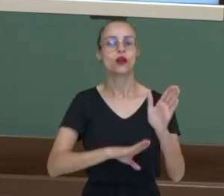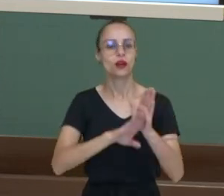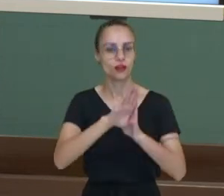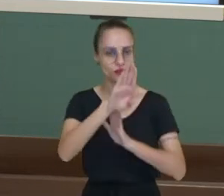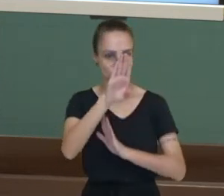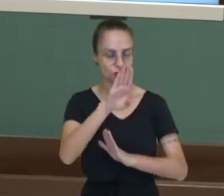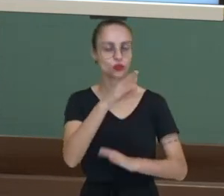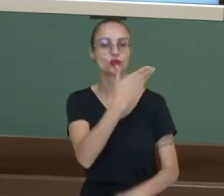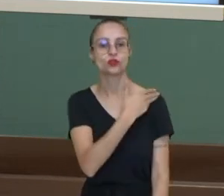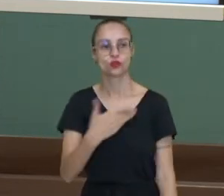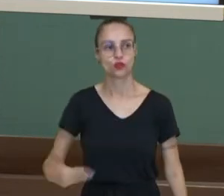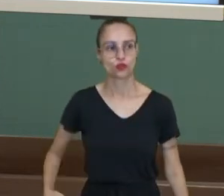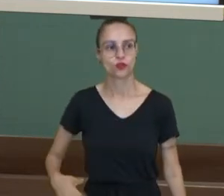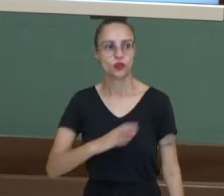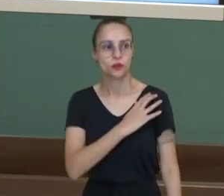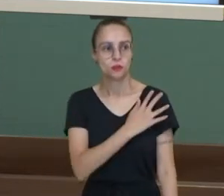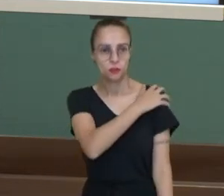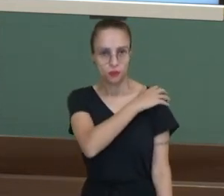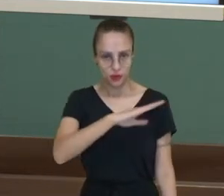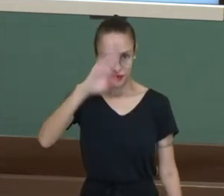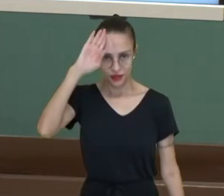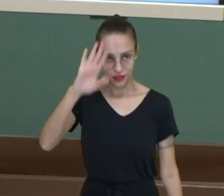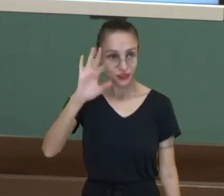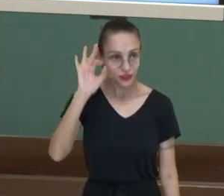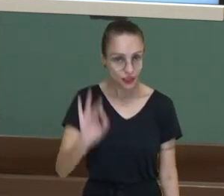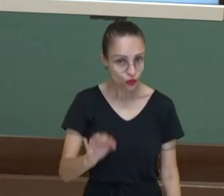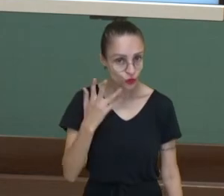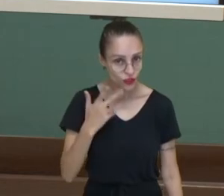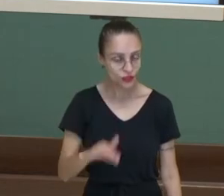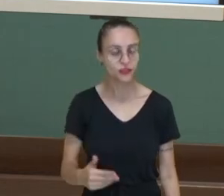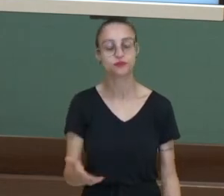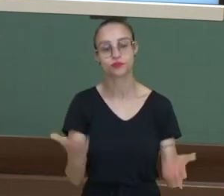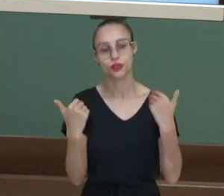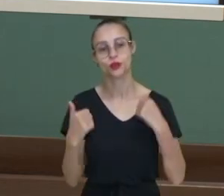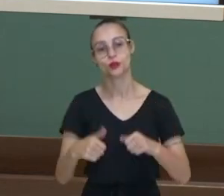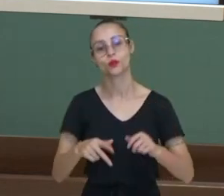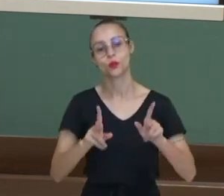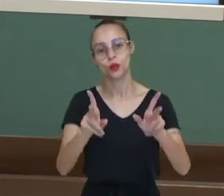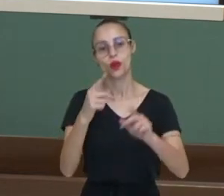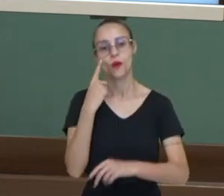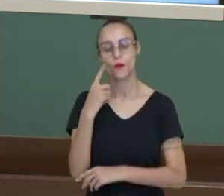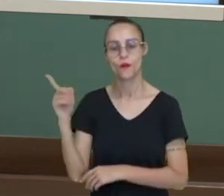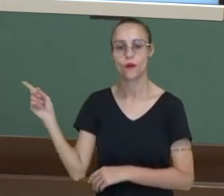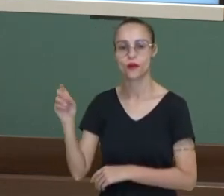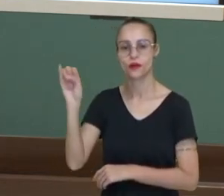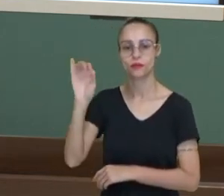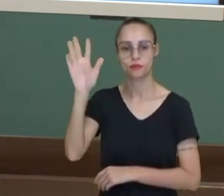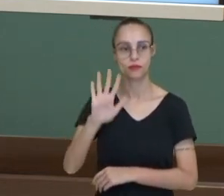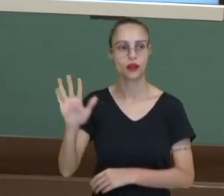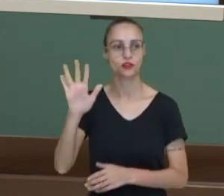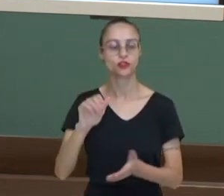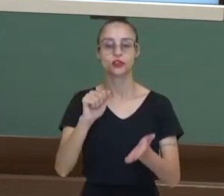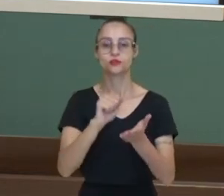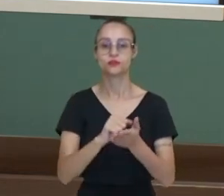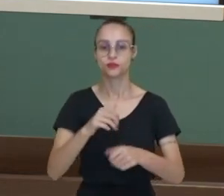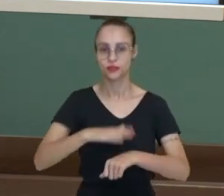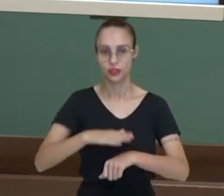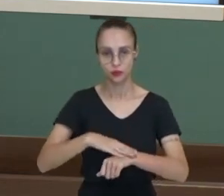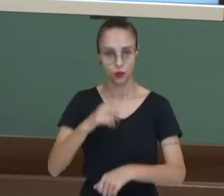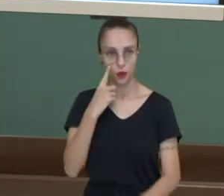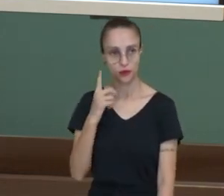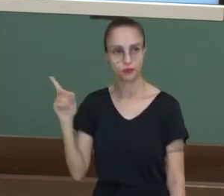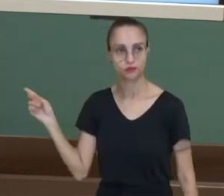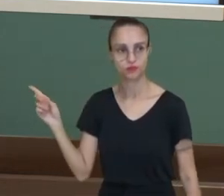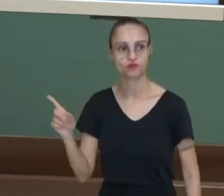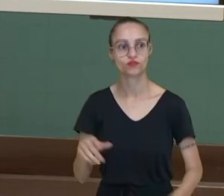o governo militar. Certo, criança? Então, para a gente continuar, dê uma olhada nessa imagem, vou deixar lá na tua tela um tempo, dê uma boa olhada